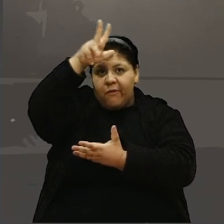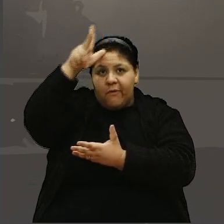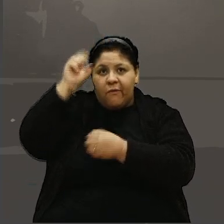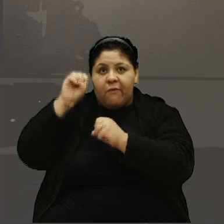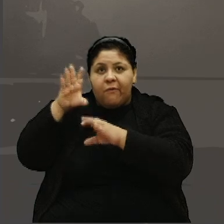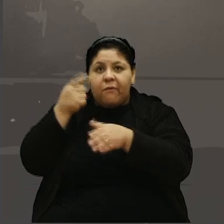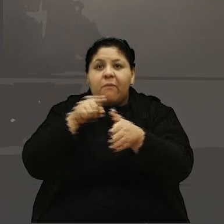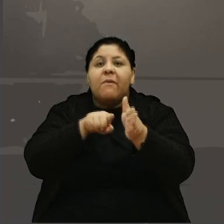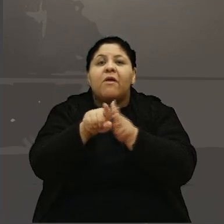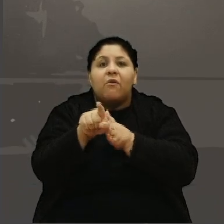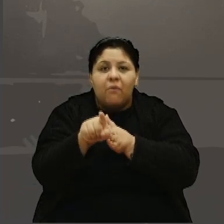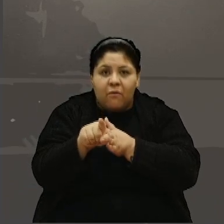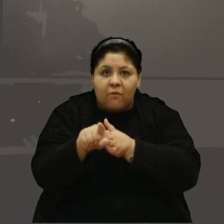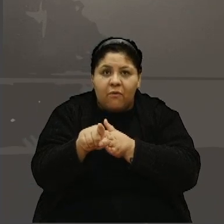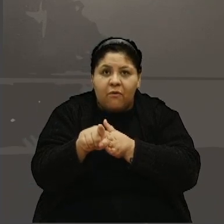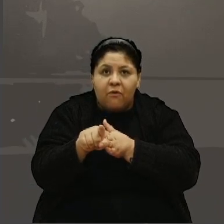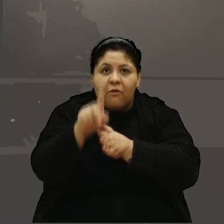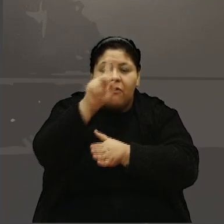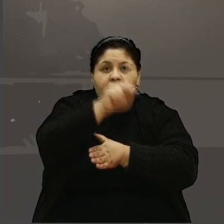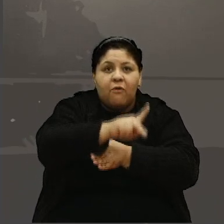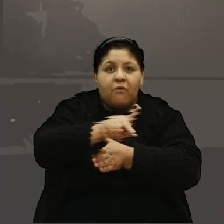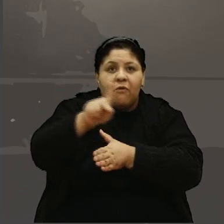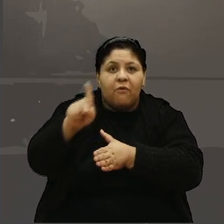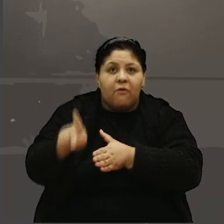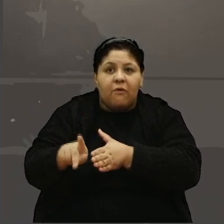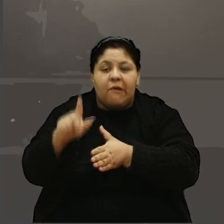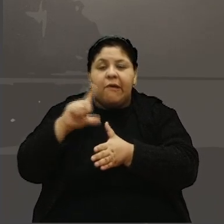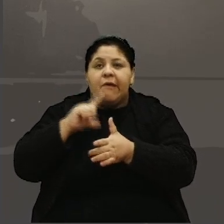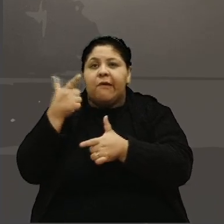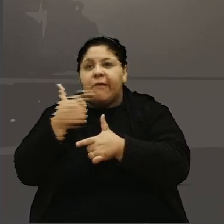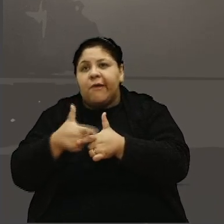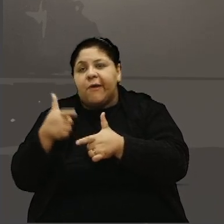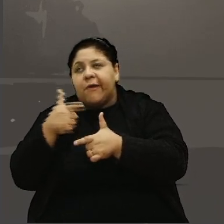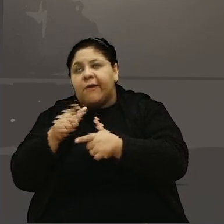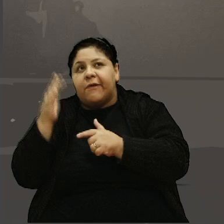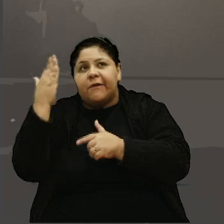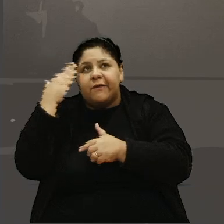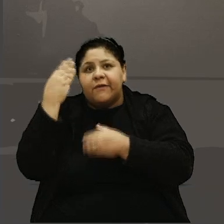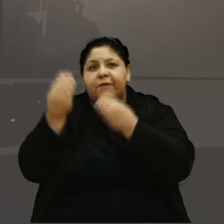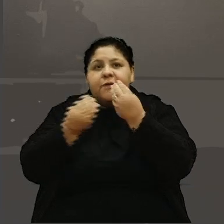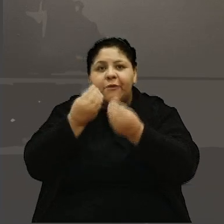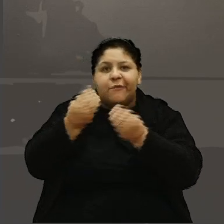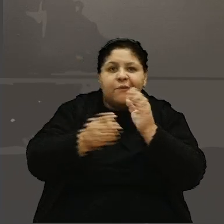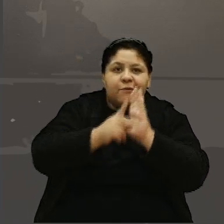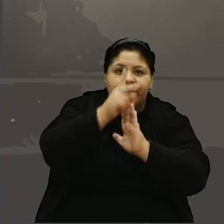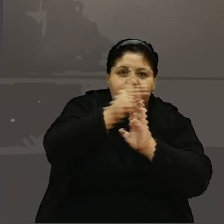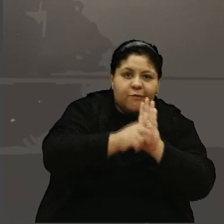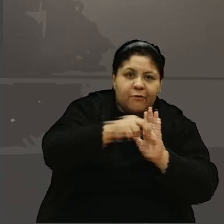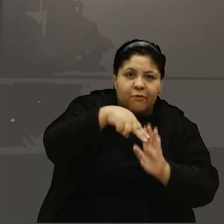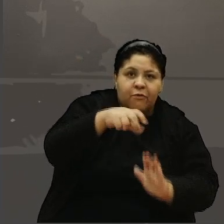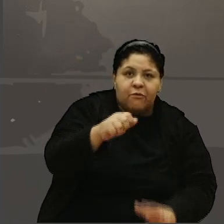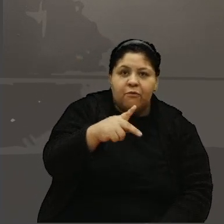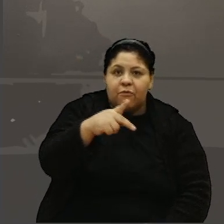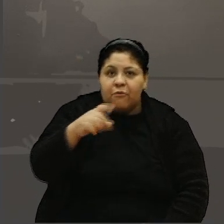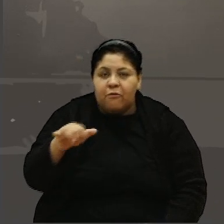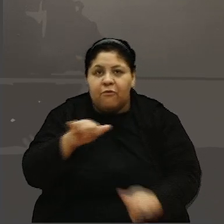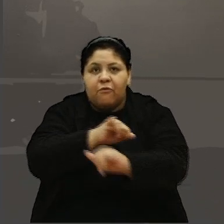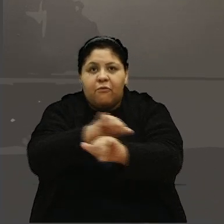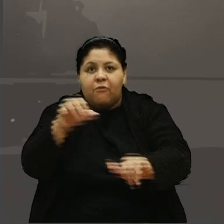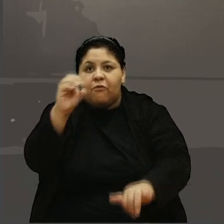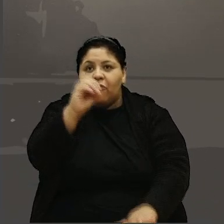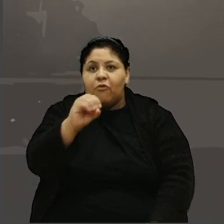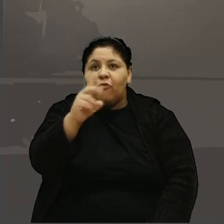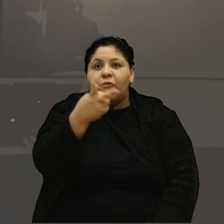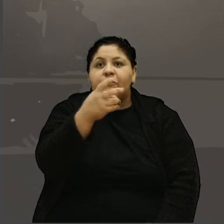perguntou: um professor está com problema e tal, eu queria saber sobre o projeto NAP, anunciado em outubro de